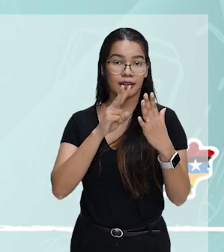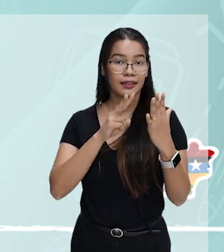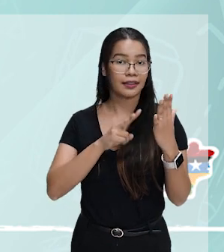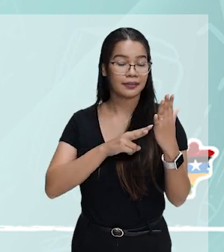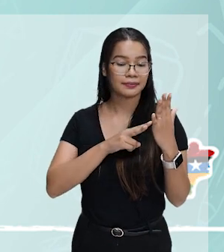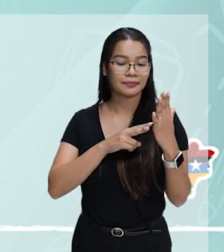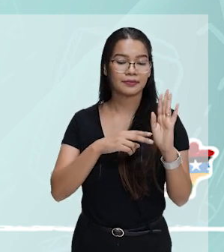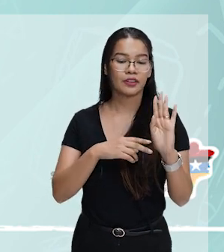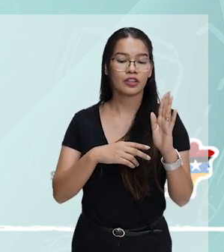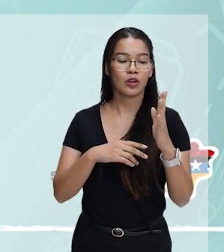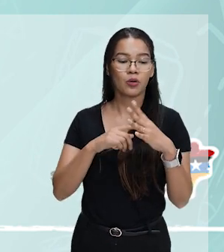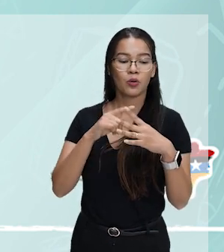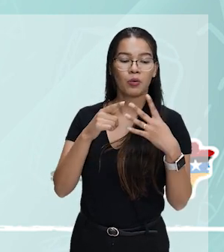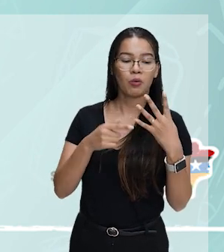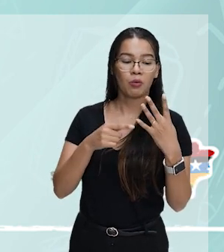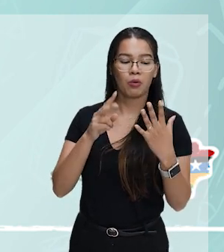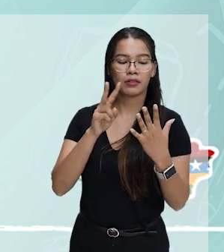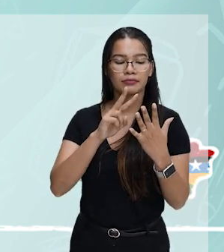coordenada sindética alternativa.